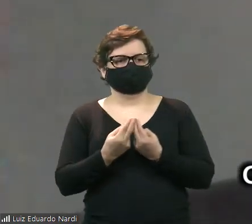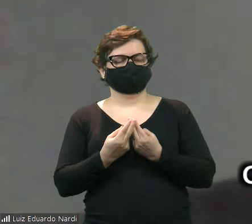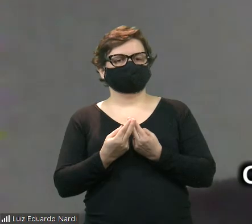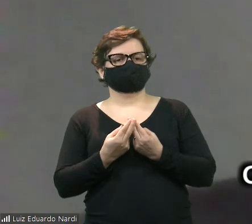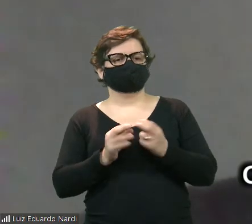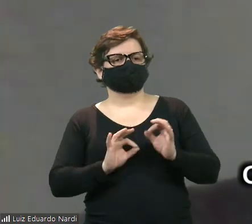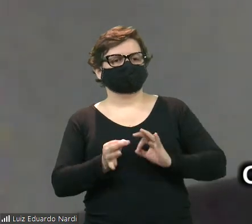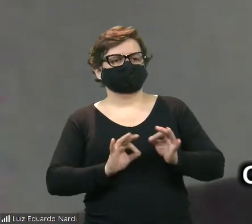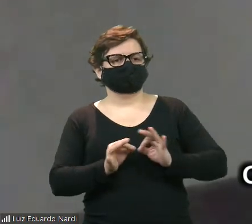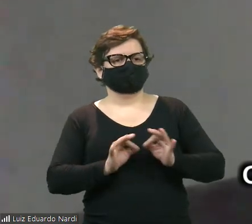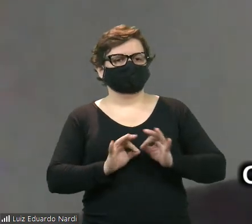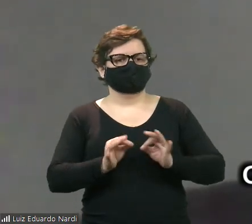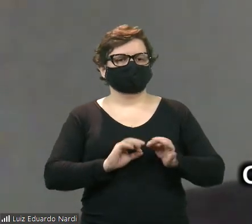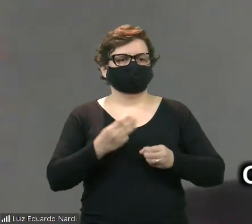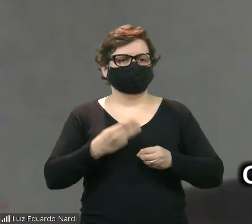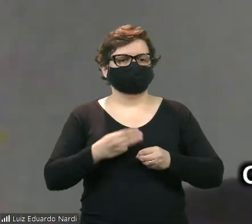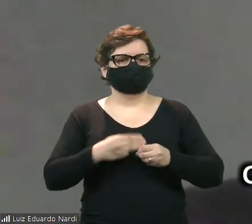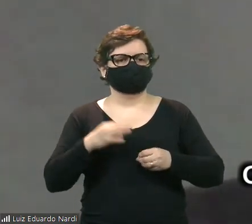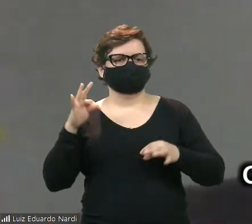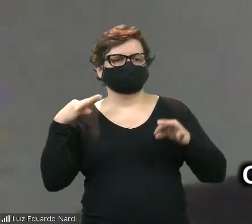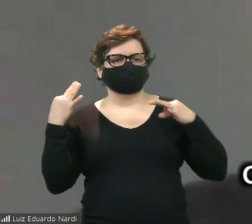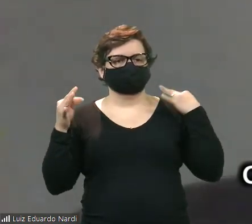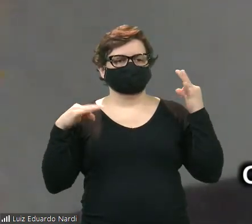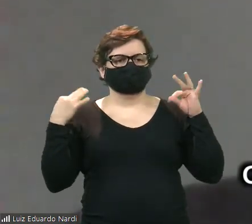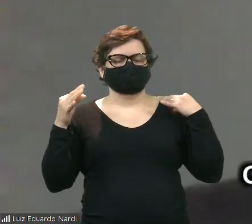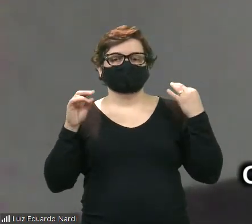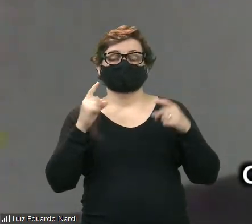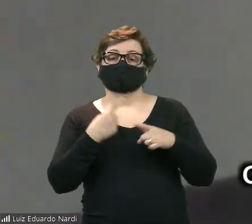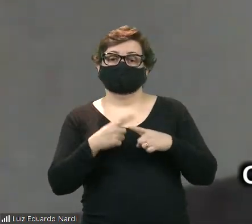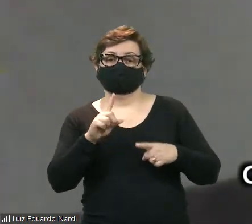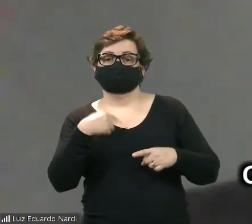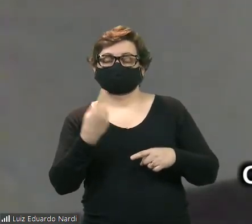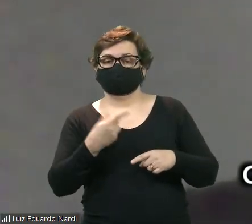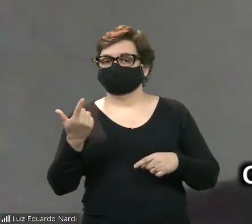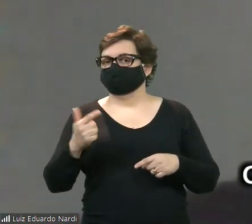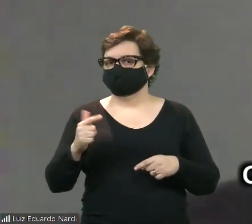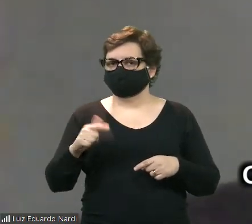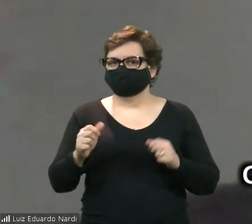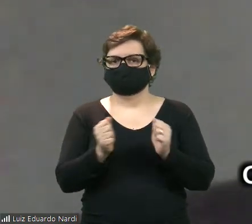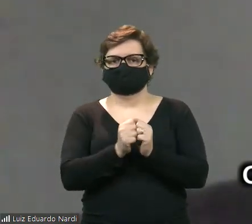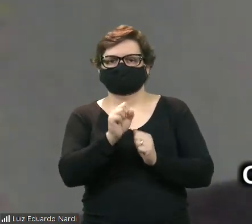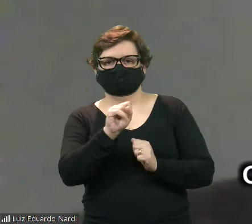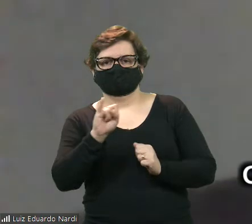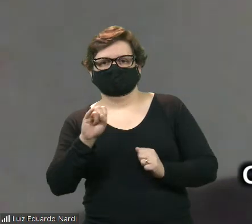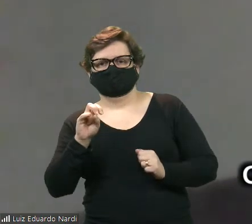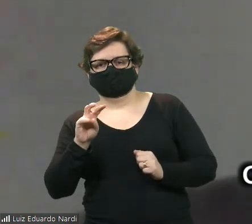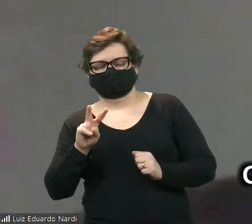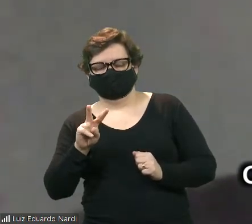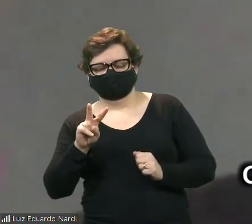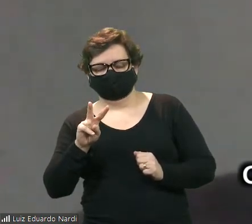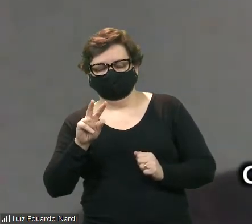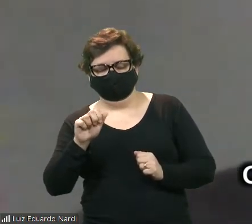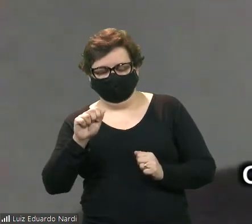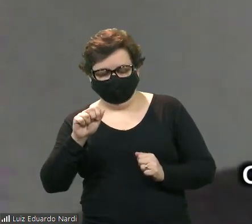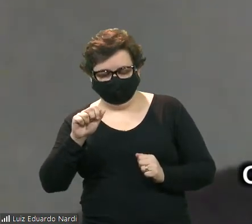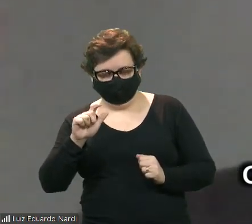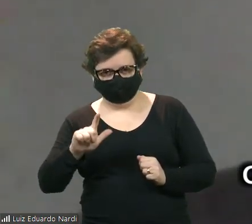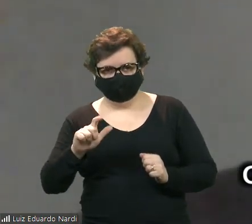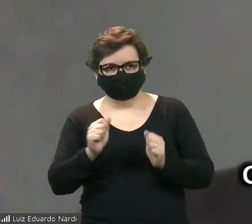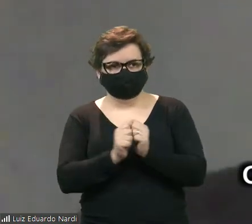um plano municipal de turismo que nós não tínhamos, com o Sival, com o próprio Cacho, quando estava lá, não é?